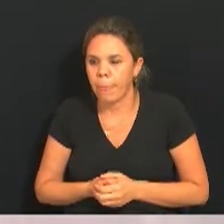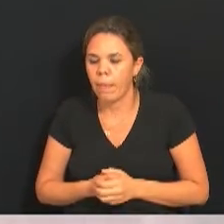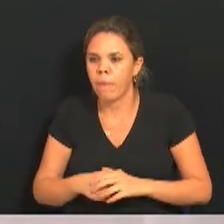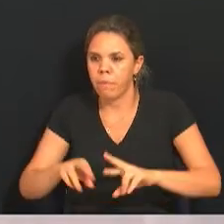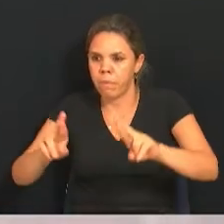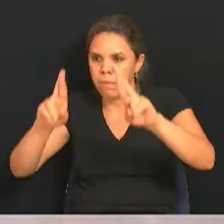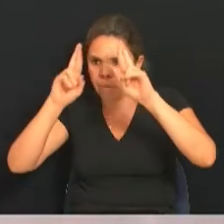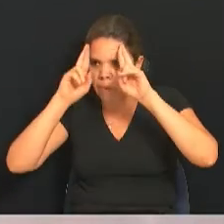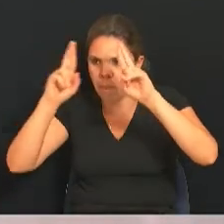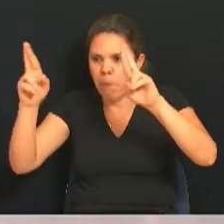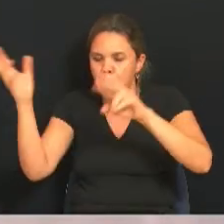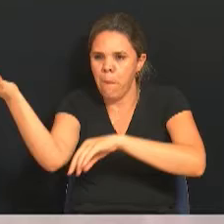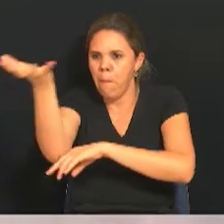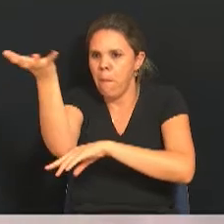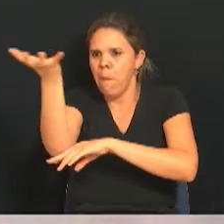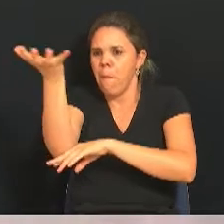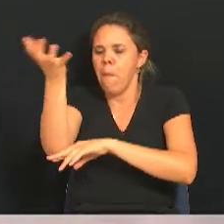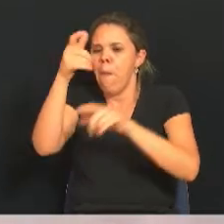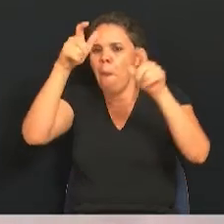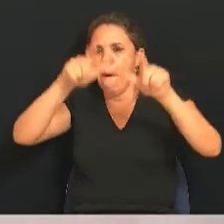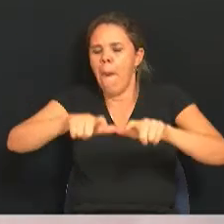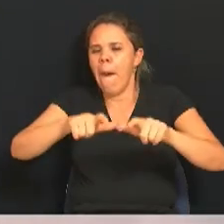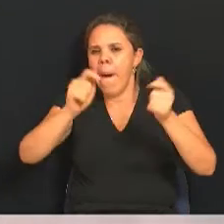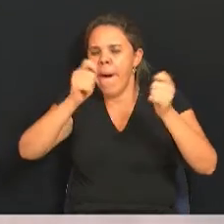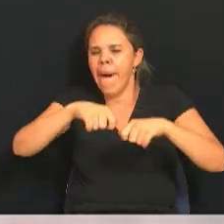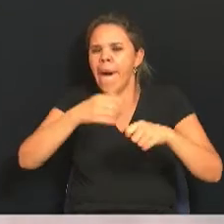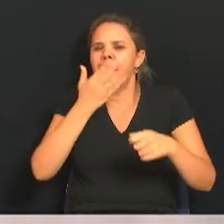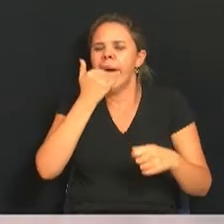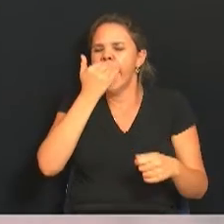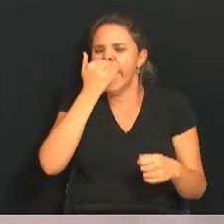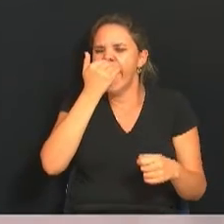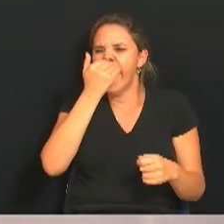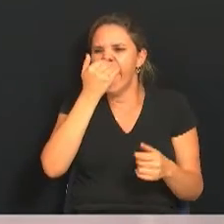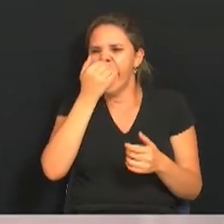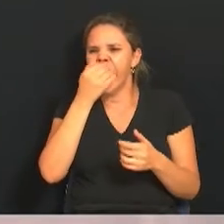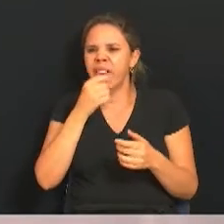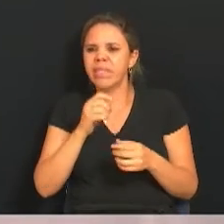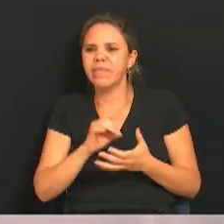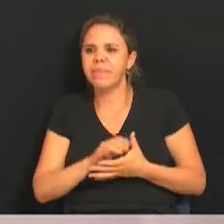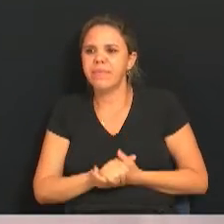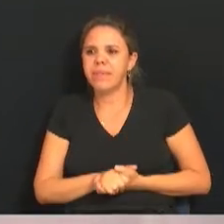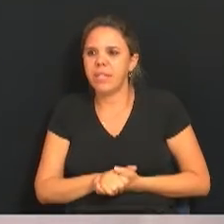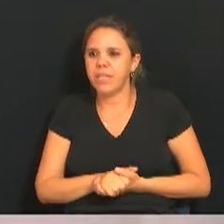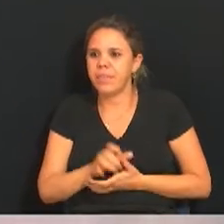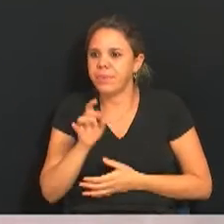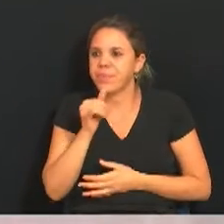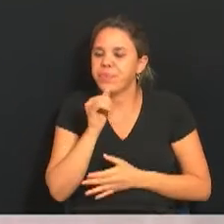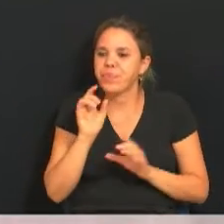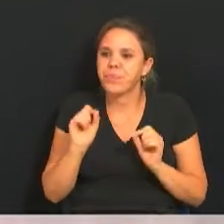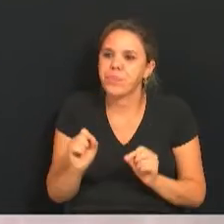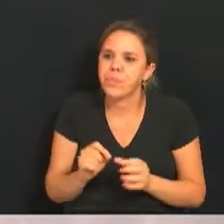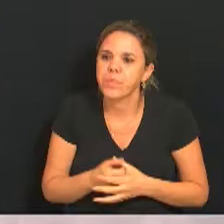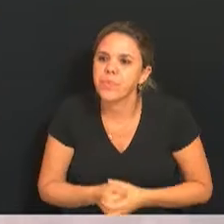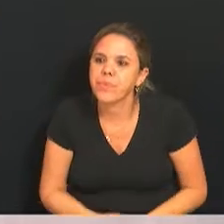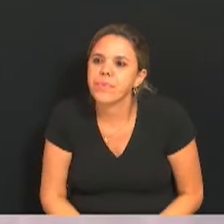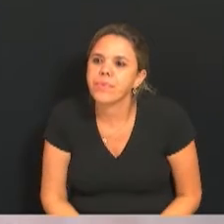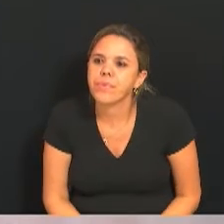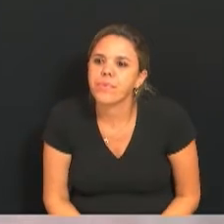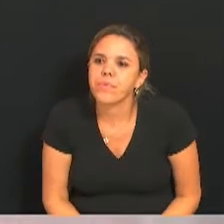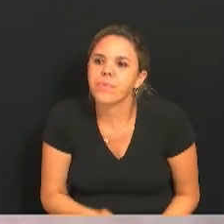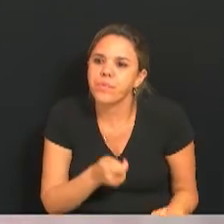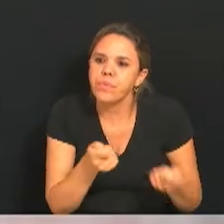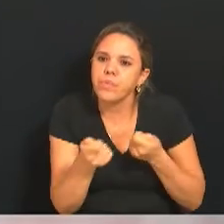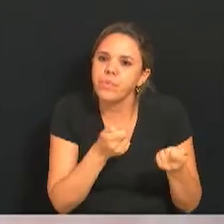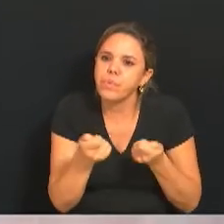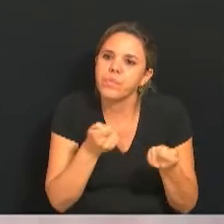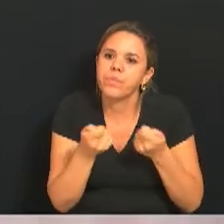ao morador de rua, ter um local adequado para comer, e não só essa questão, como também o controle da